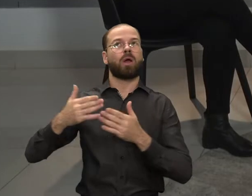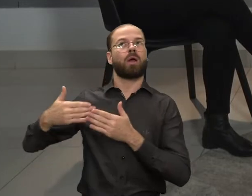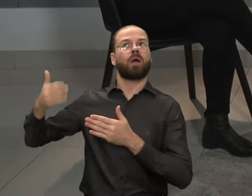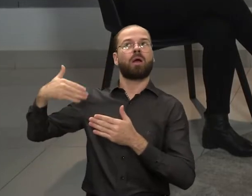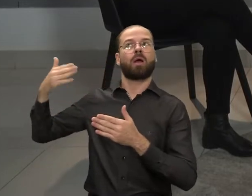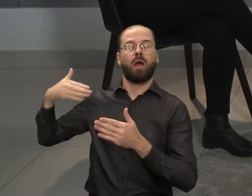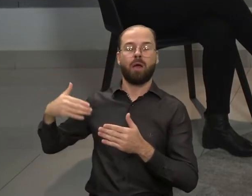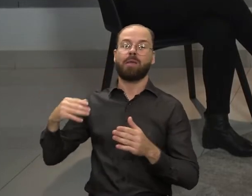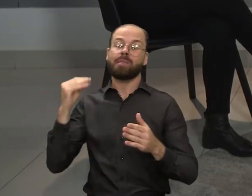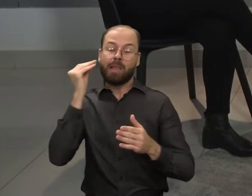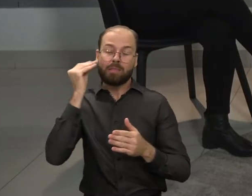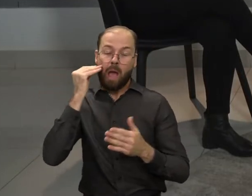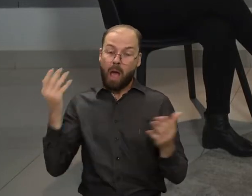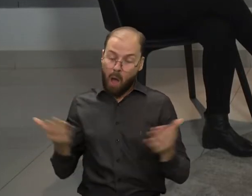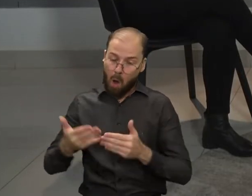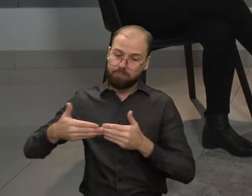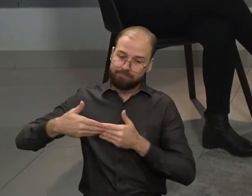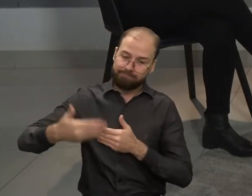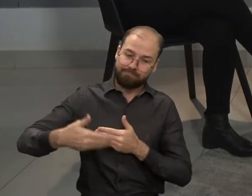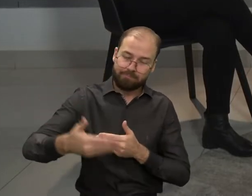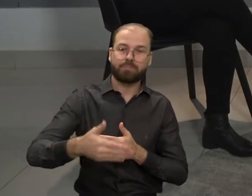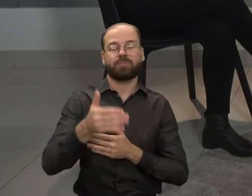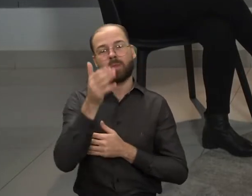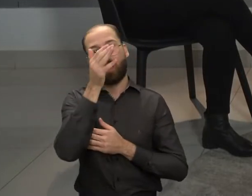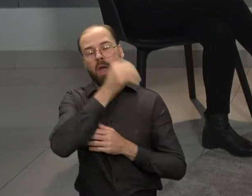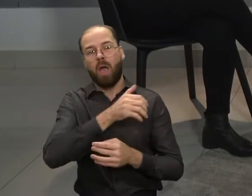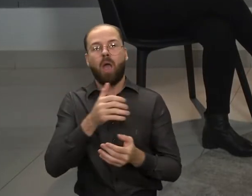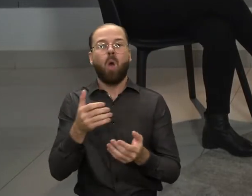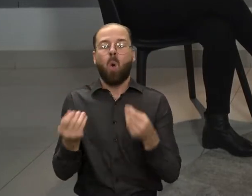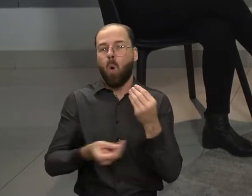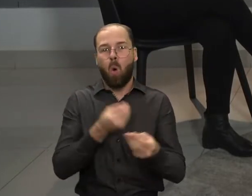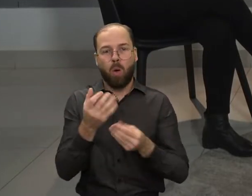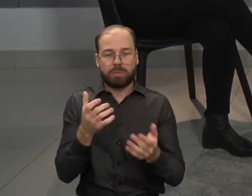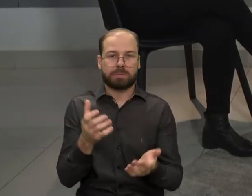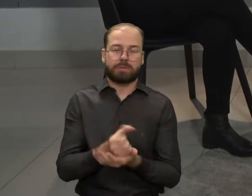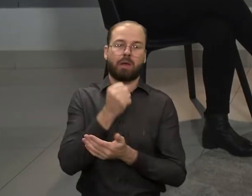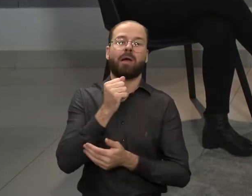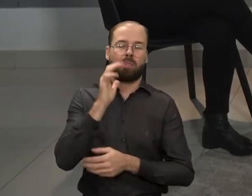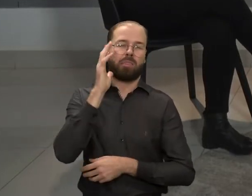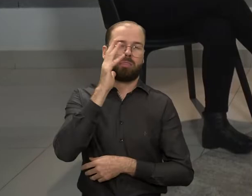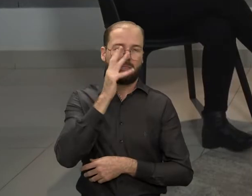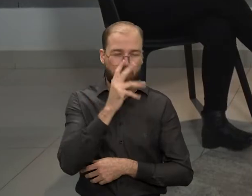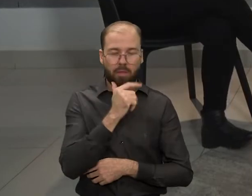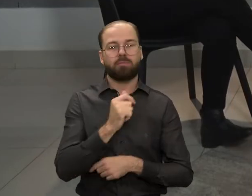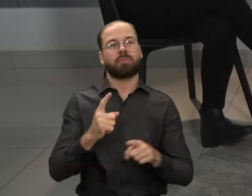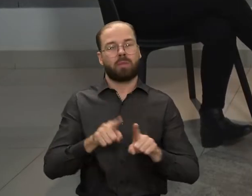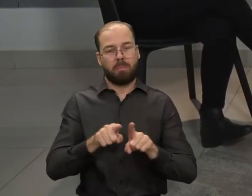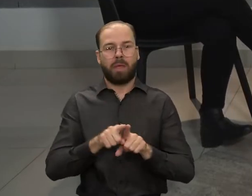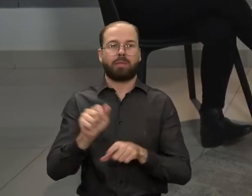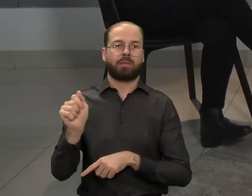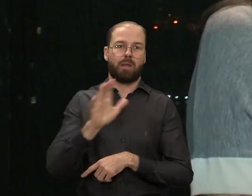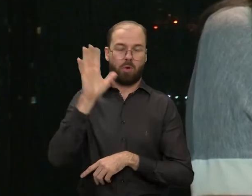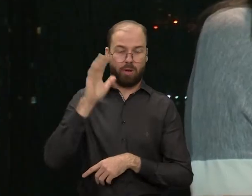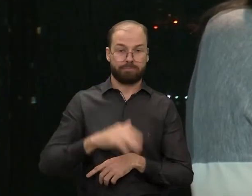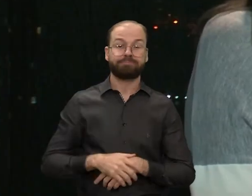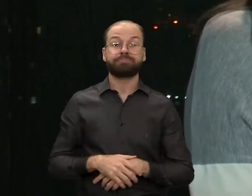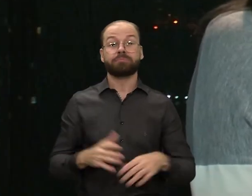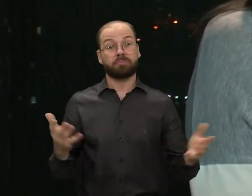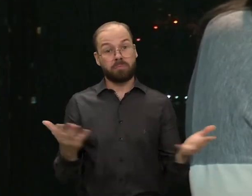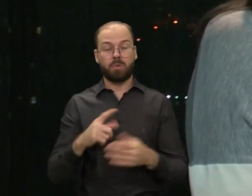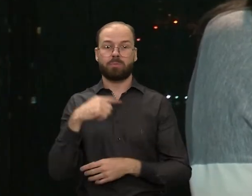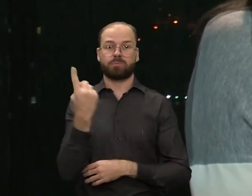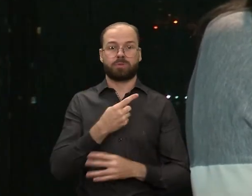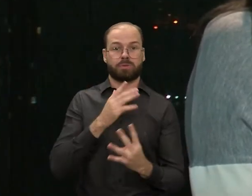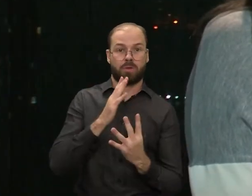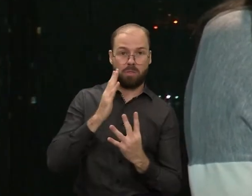feito, né? E essa recuperação é muito cara e é muito demorada. Professora, a gente vai para um rápido intervalo. Voltamos